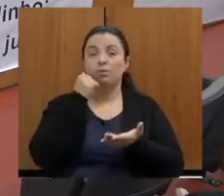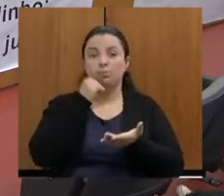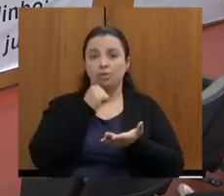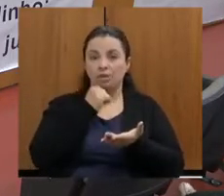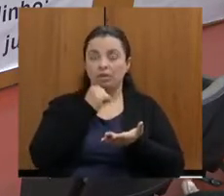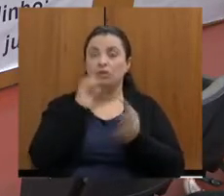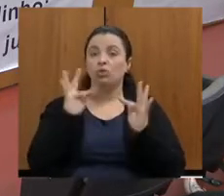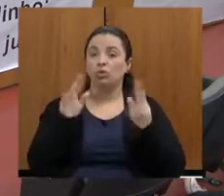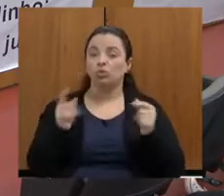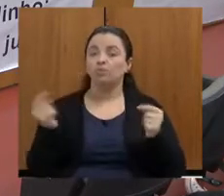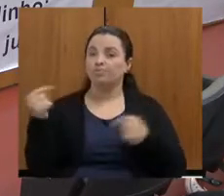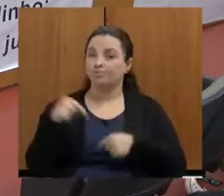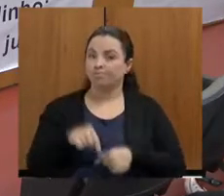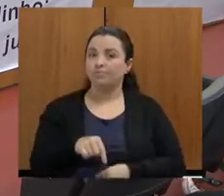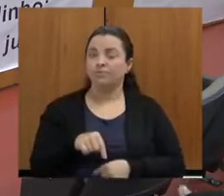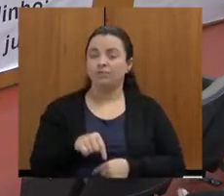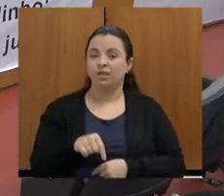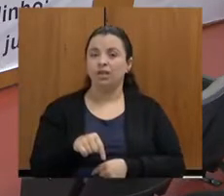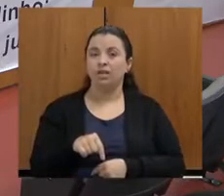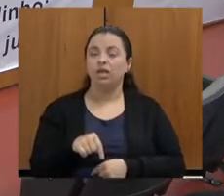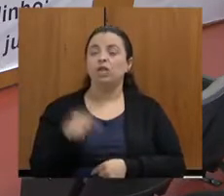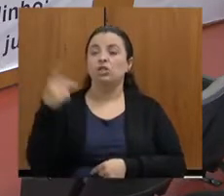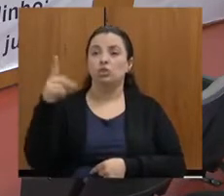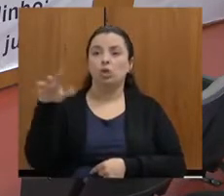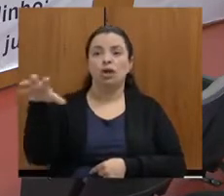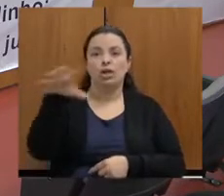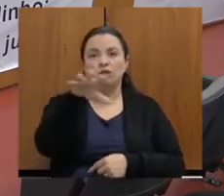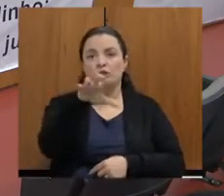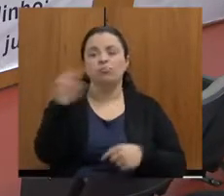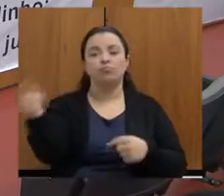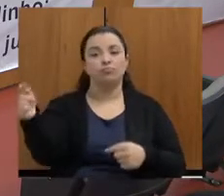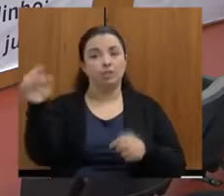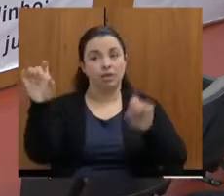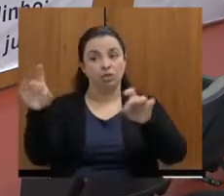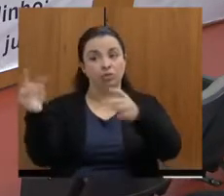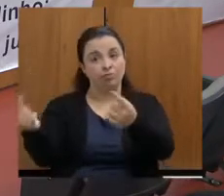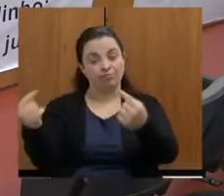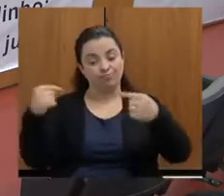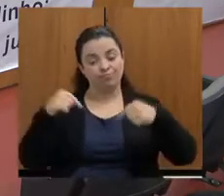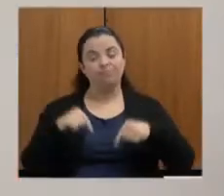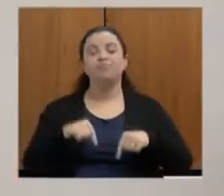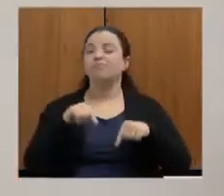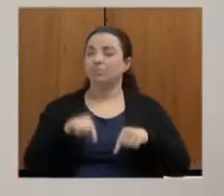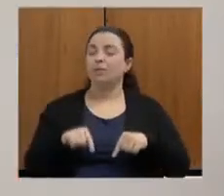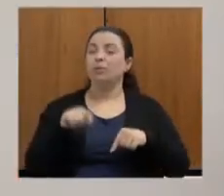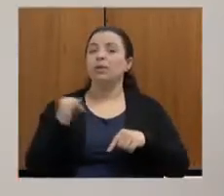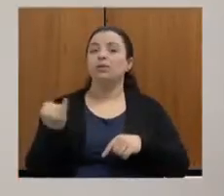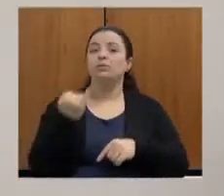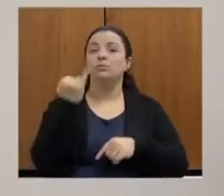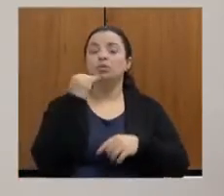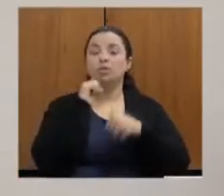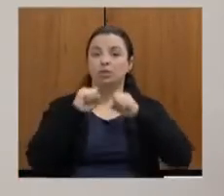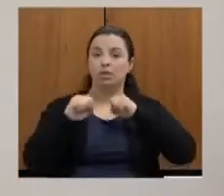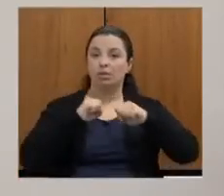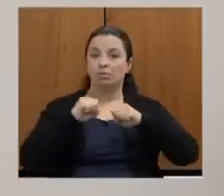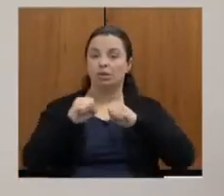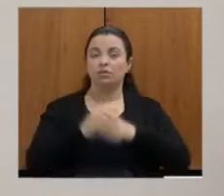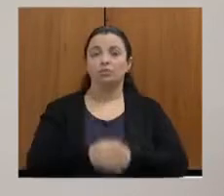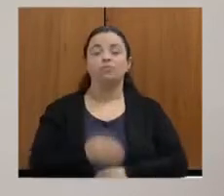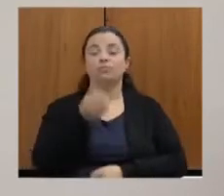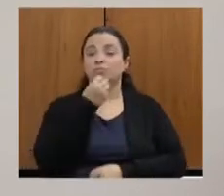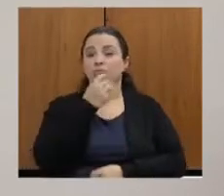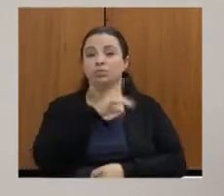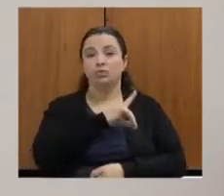que vieram das suas regiões para este importante debate É também um bom